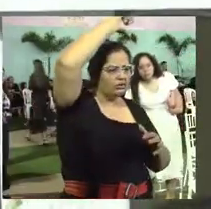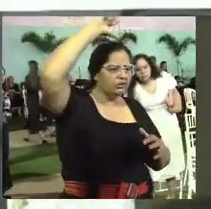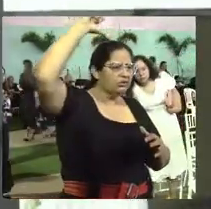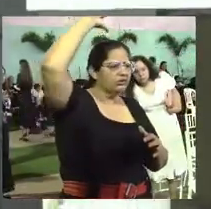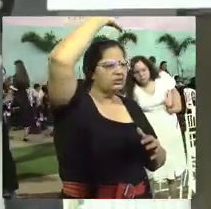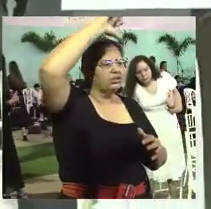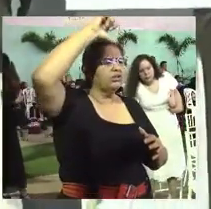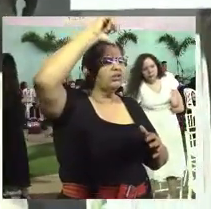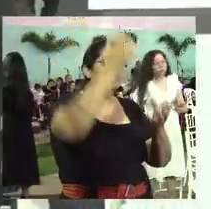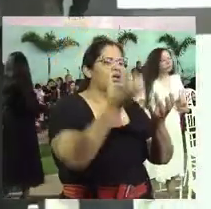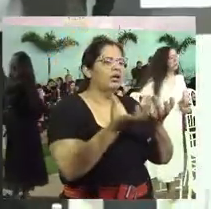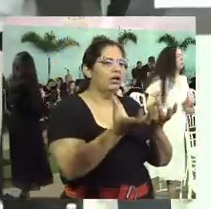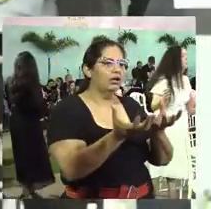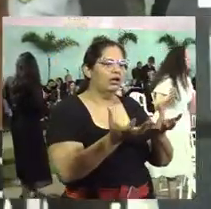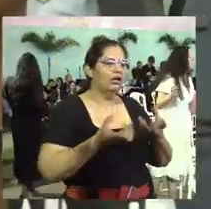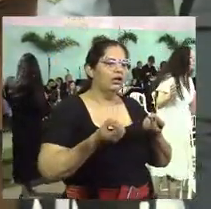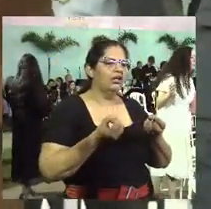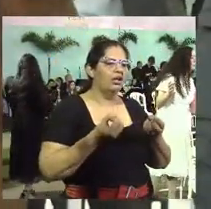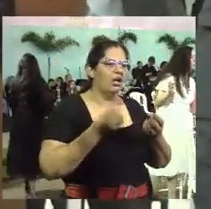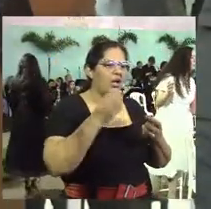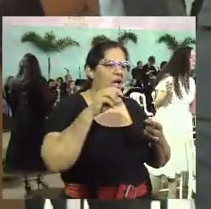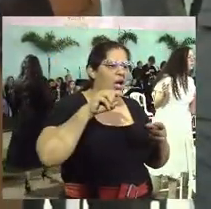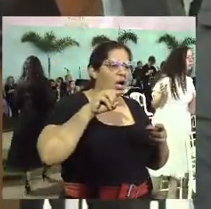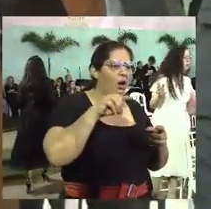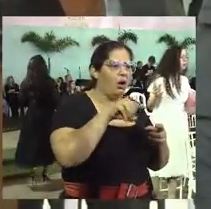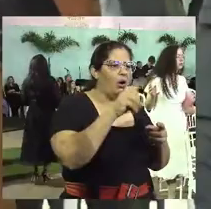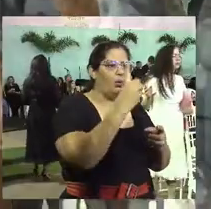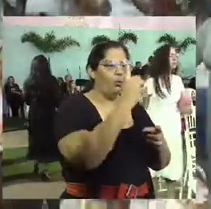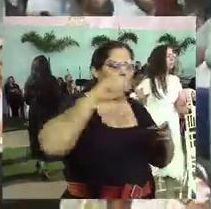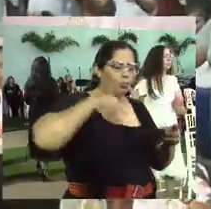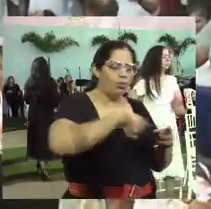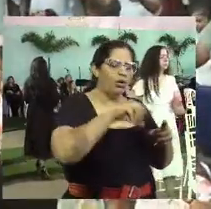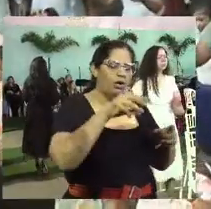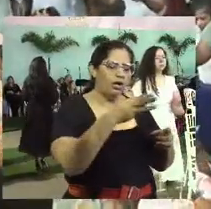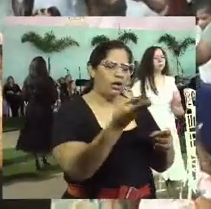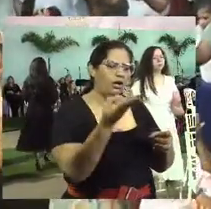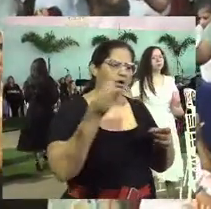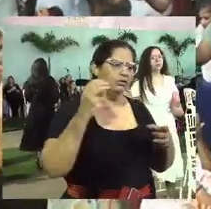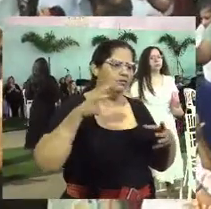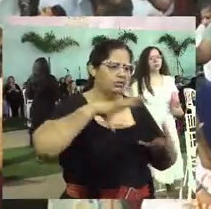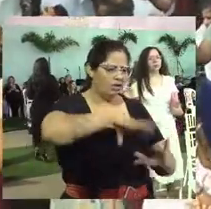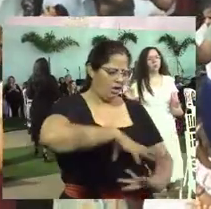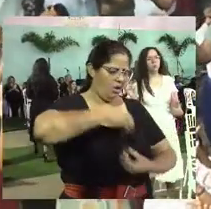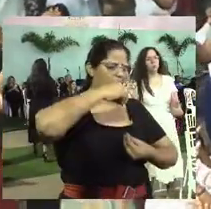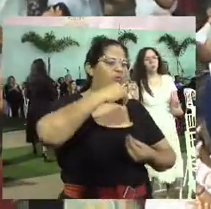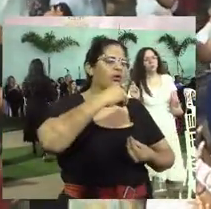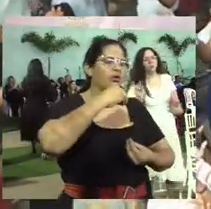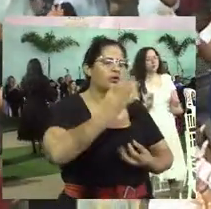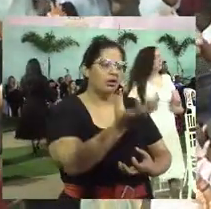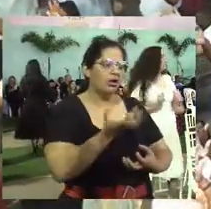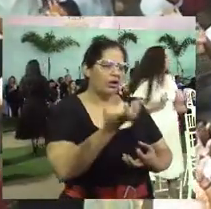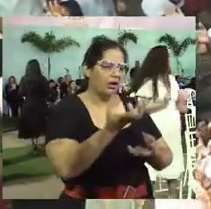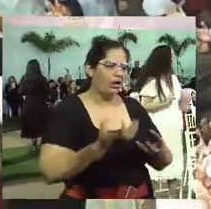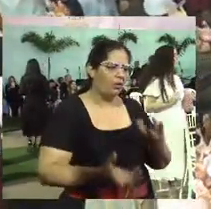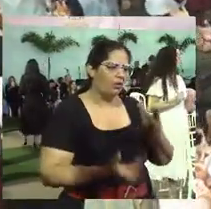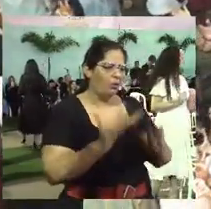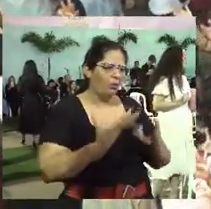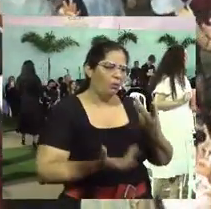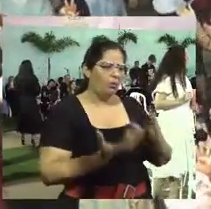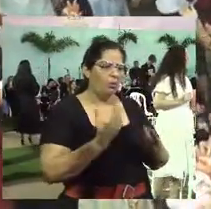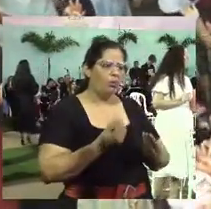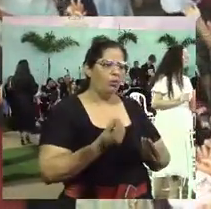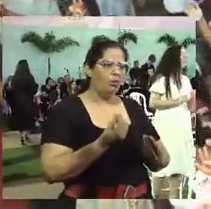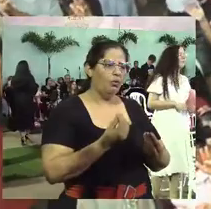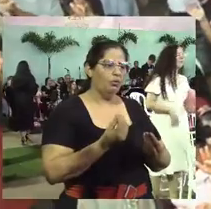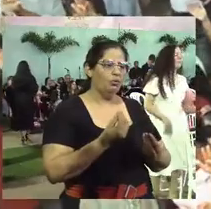para ganhar um milhão de almas eu quero fogo para ganhar almas ousadia para ganhar